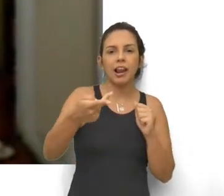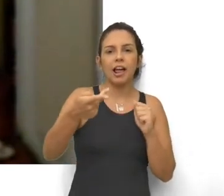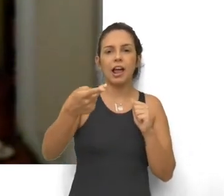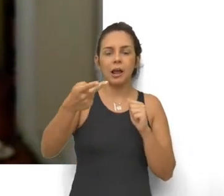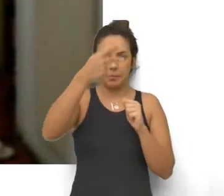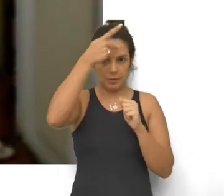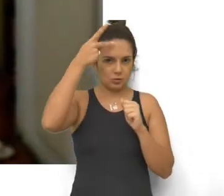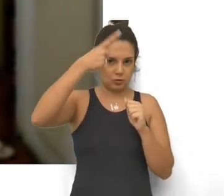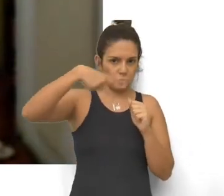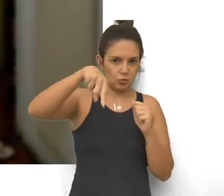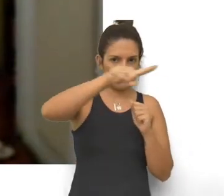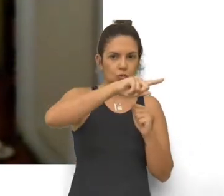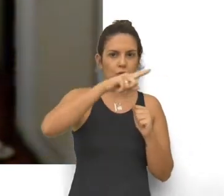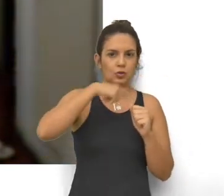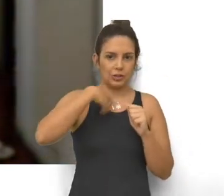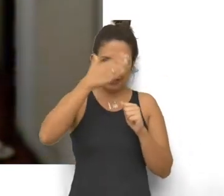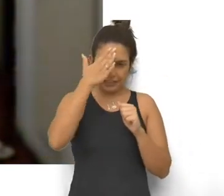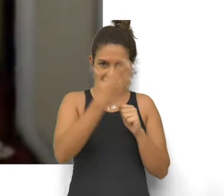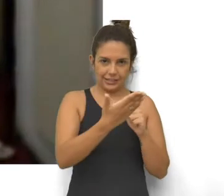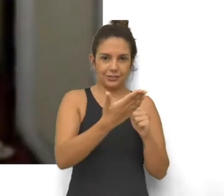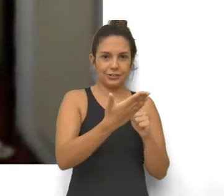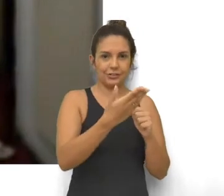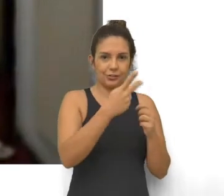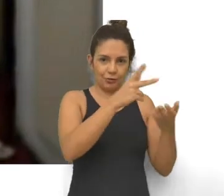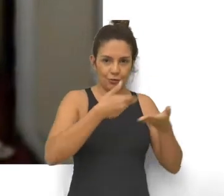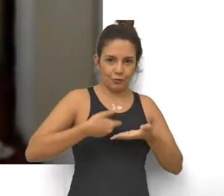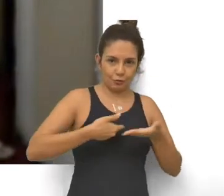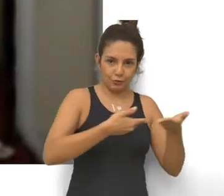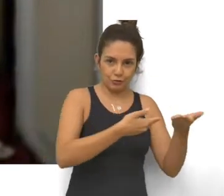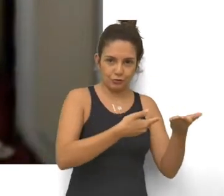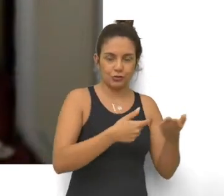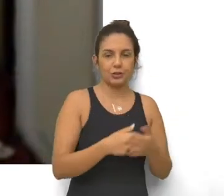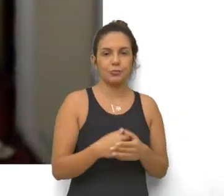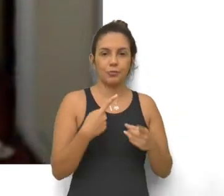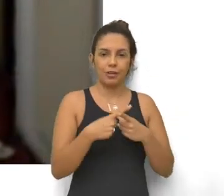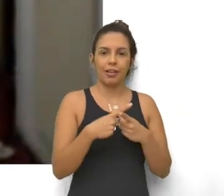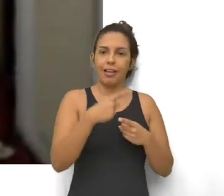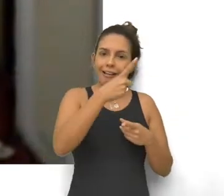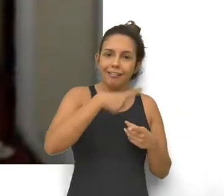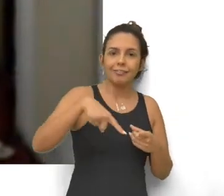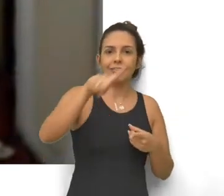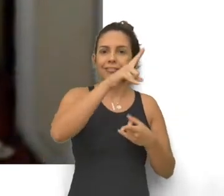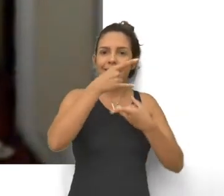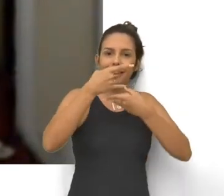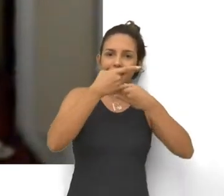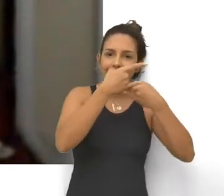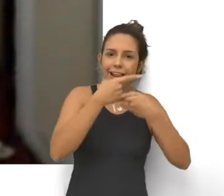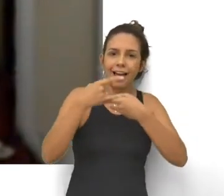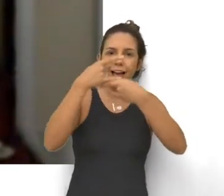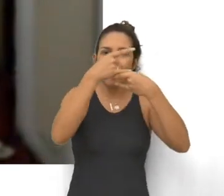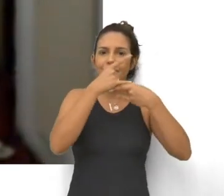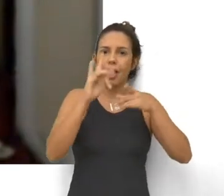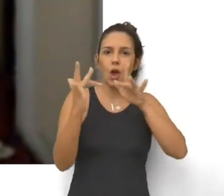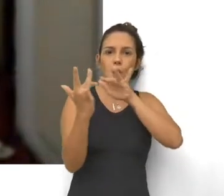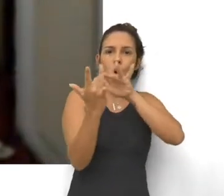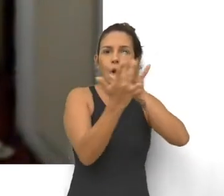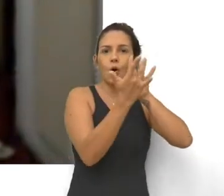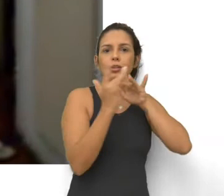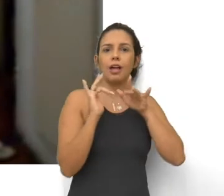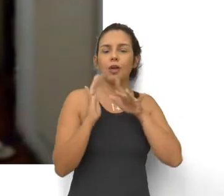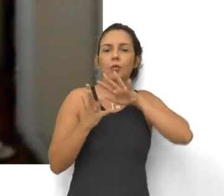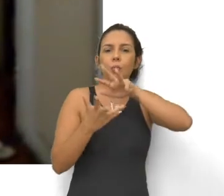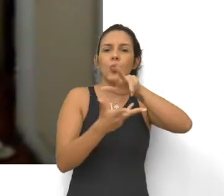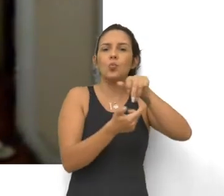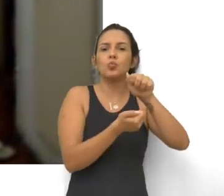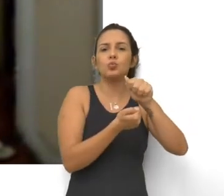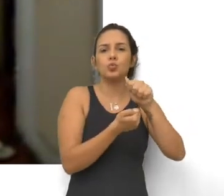bastante gente, e por isso eu te agradeço duplamente o seu convite, Afonso, porque isso nos põe em contato com o mundo. Não é? Ao